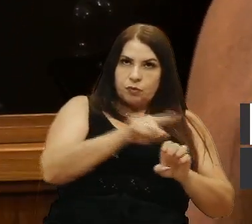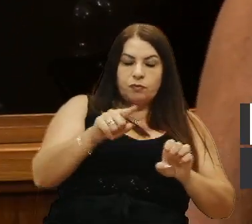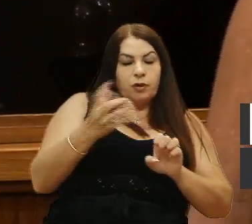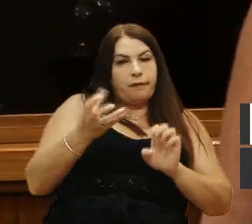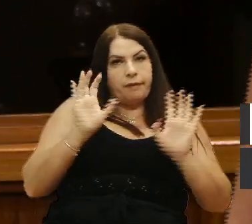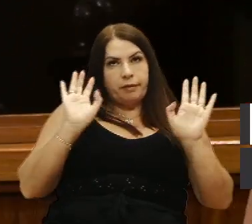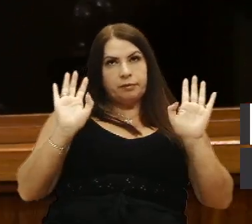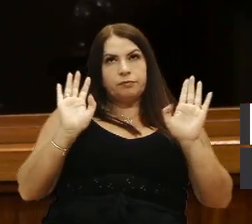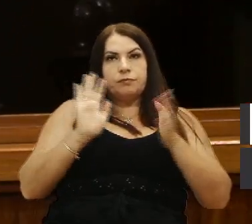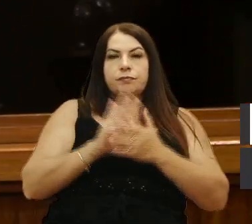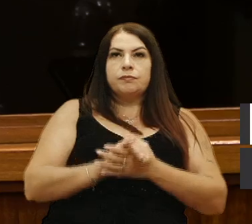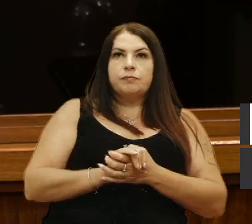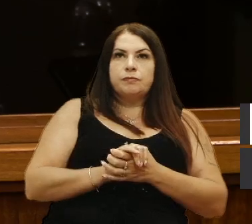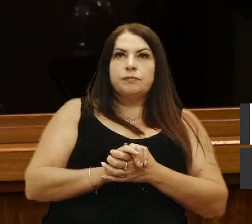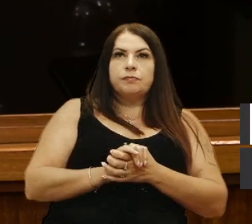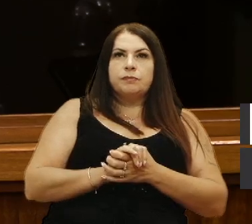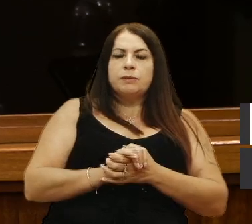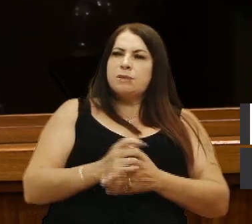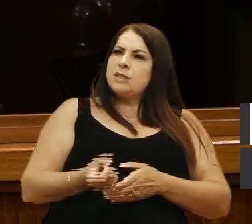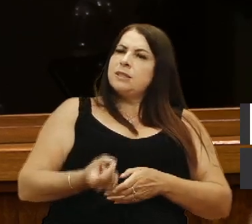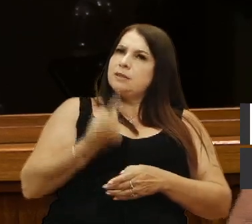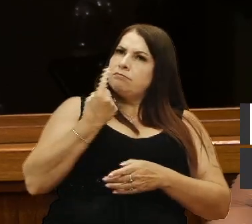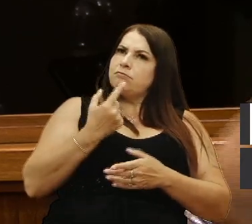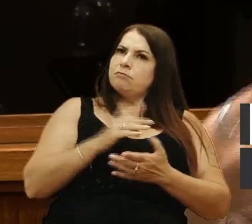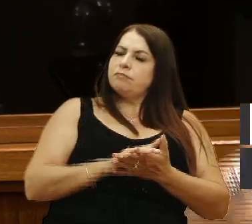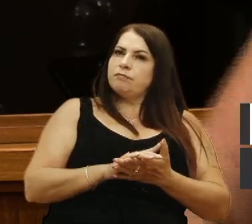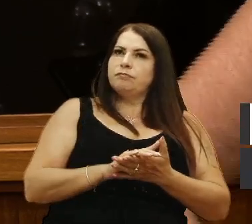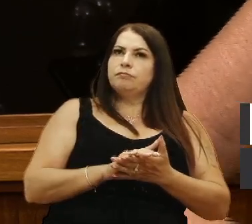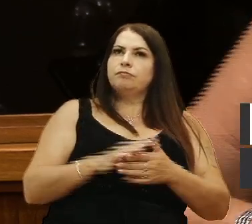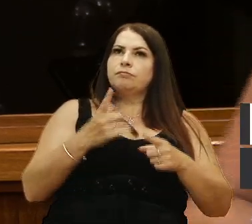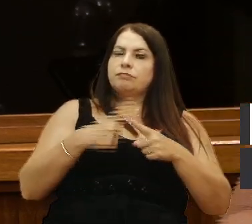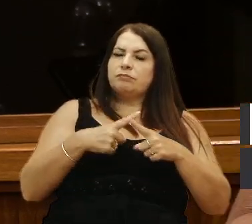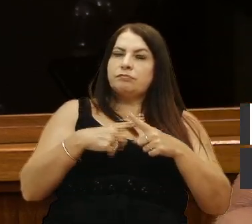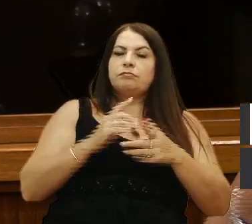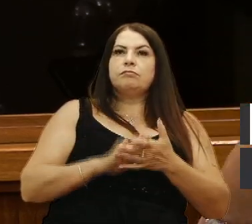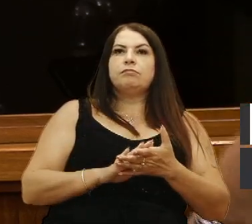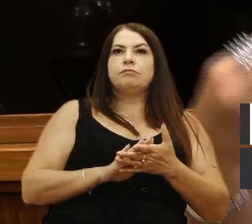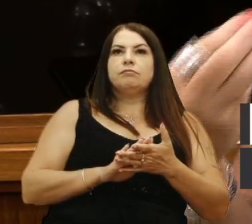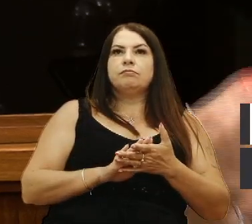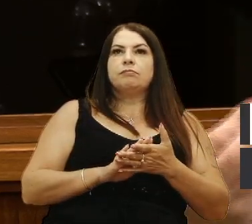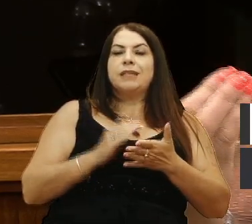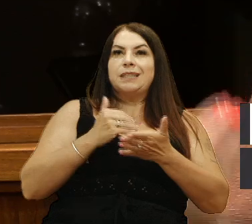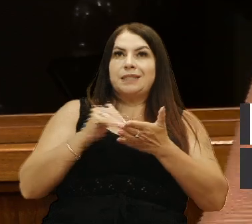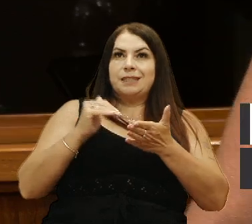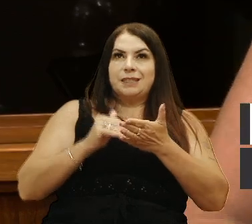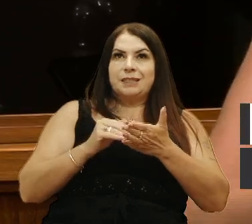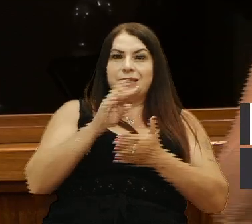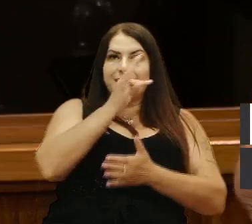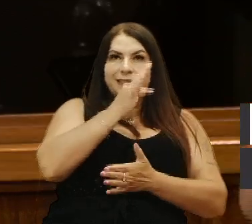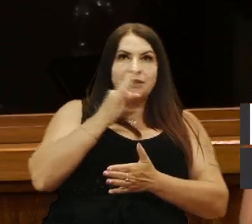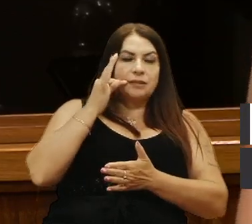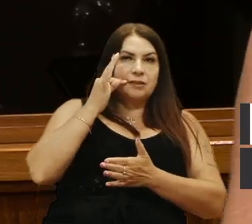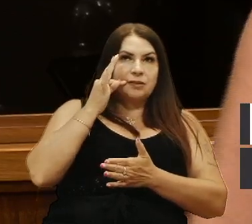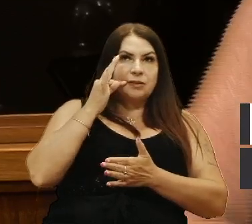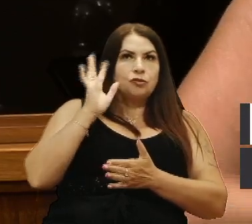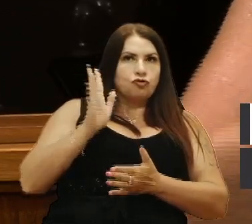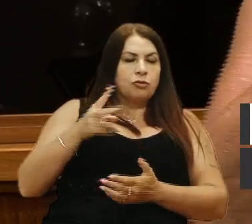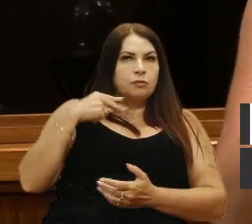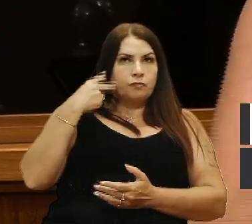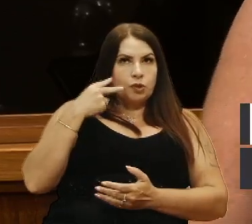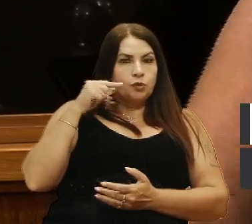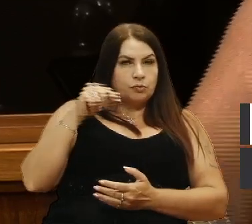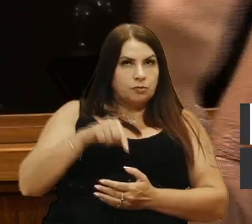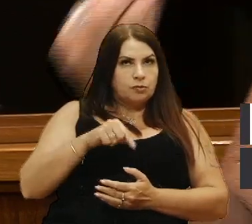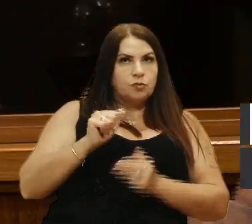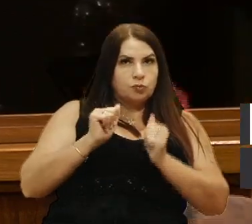quer. Agora, causa estranheza, porque a secretária Tatiane Friso foi vereadora aqui